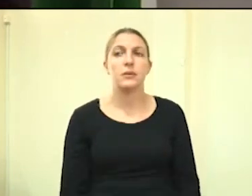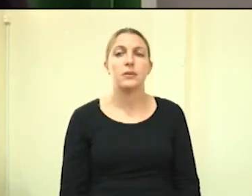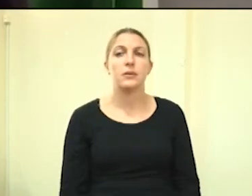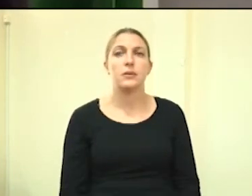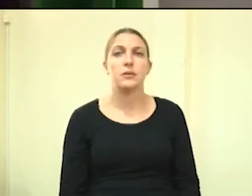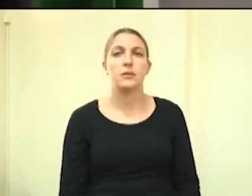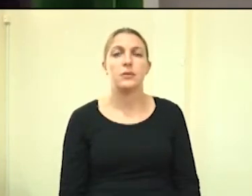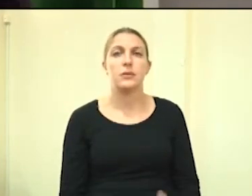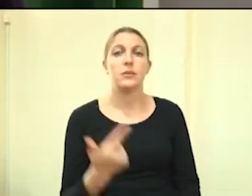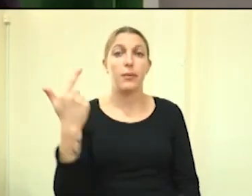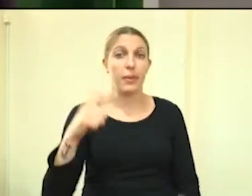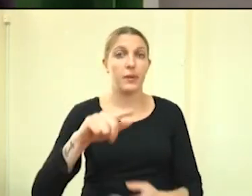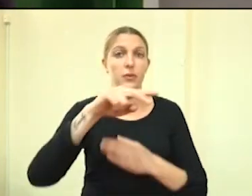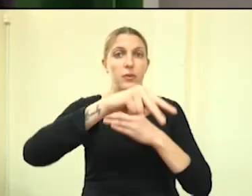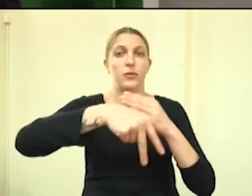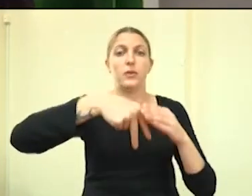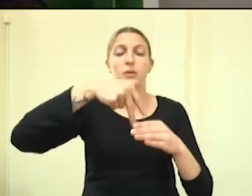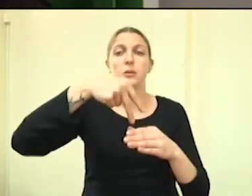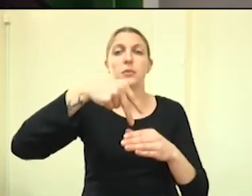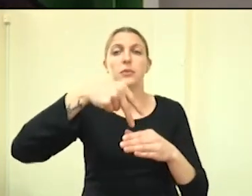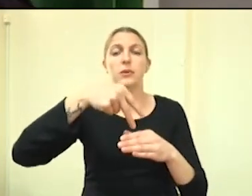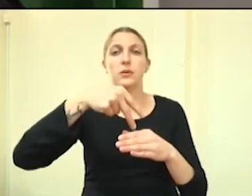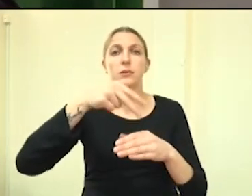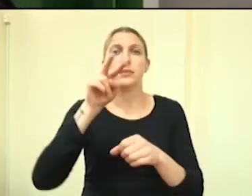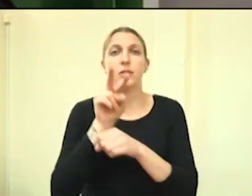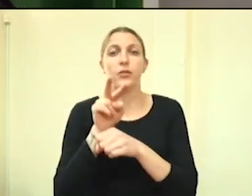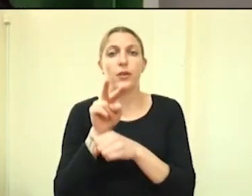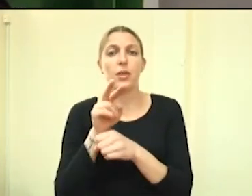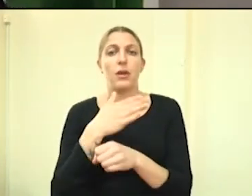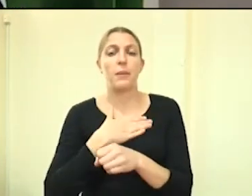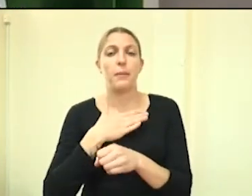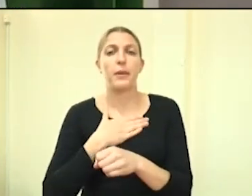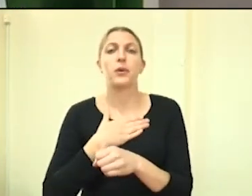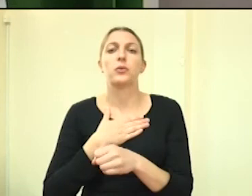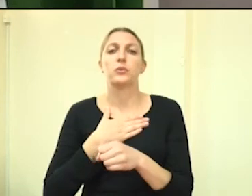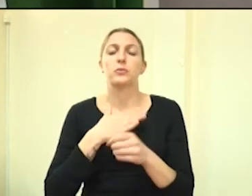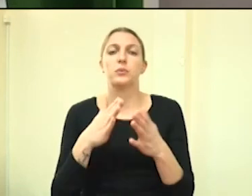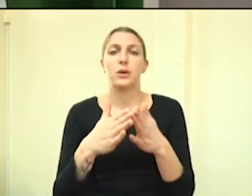eu venho de novo nessa tribuna para defender os meus pedidos de providência